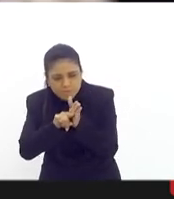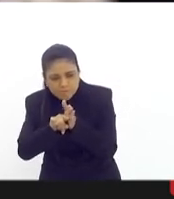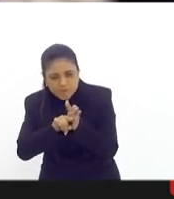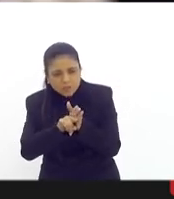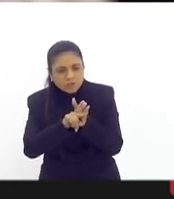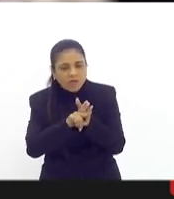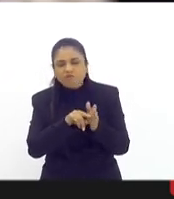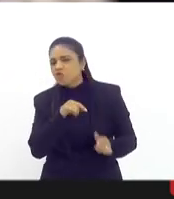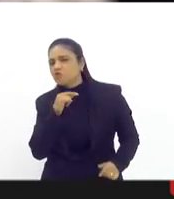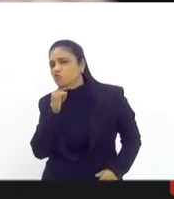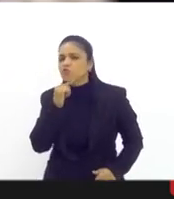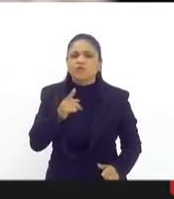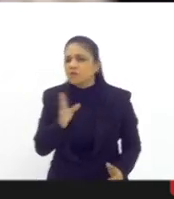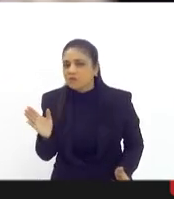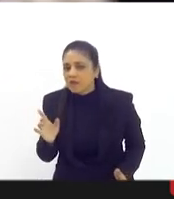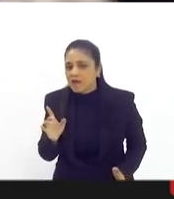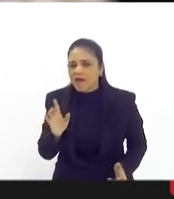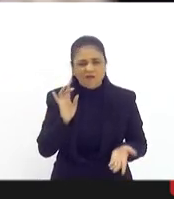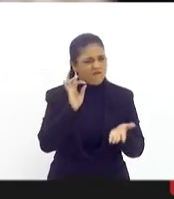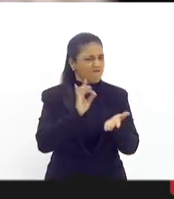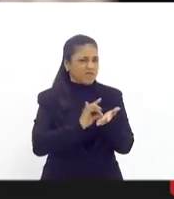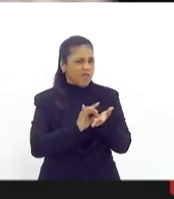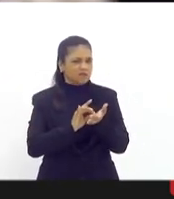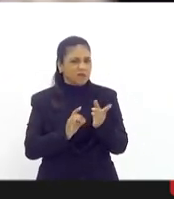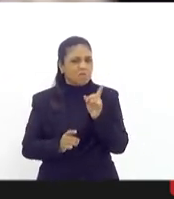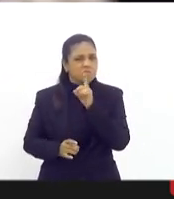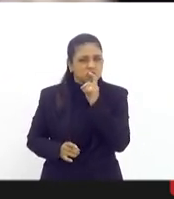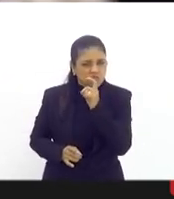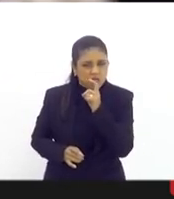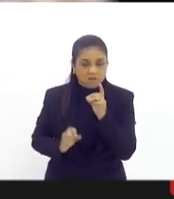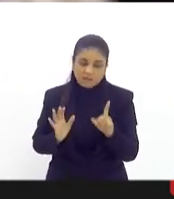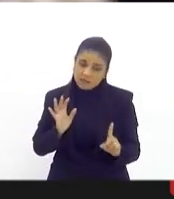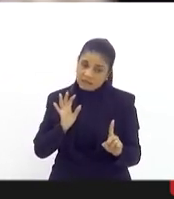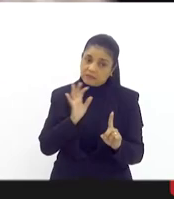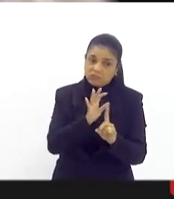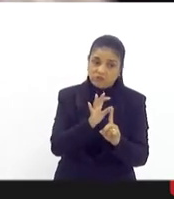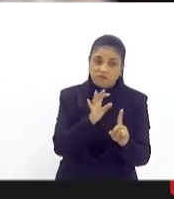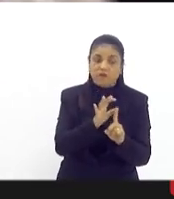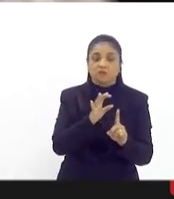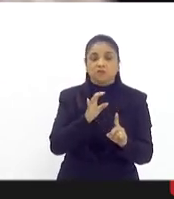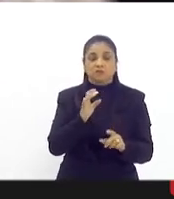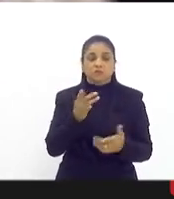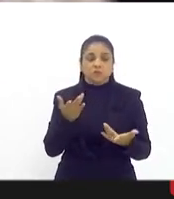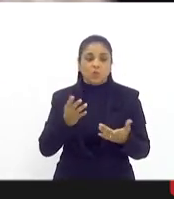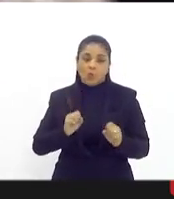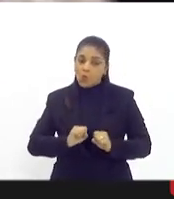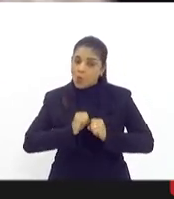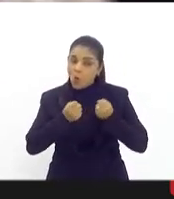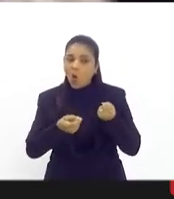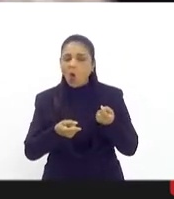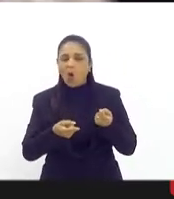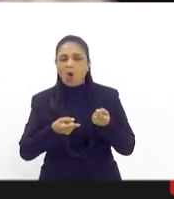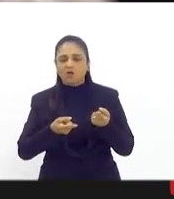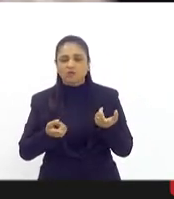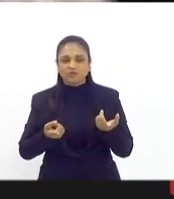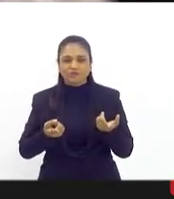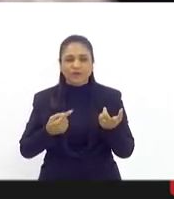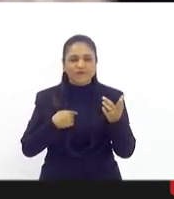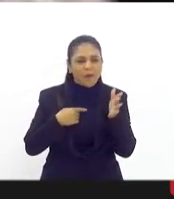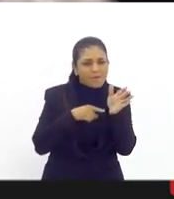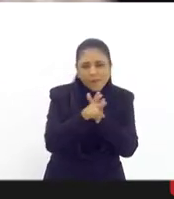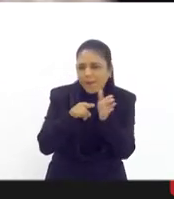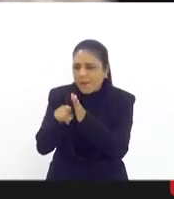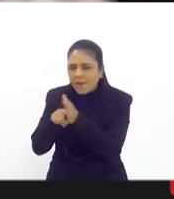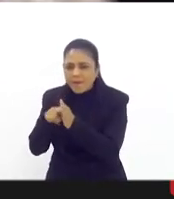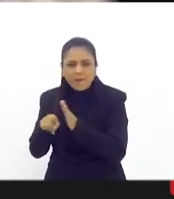falar, duvido. Ah, isso não é verdade. Porque aí a gente incentiva a anticiência, a gente incentiva as pessoas ficarem refutando todos os veículos de mídia. Não é